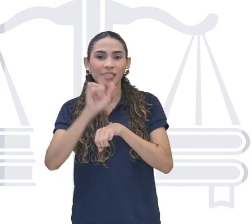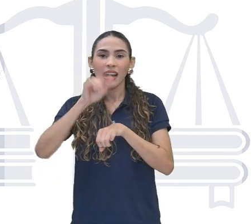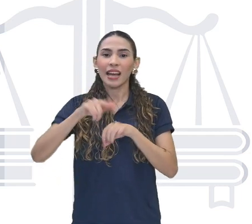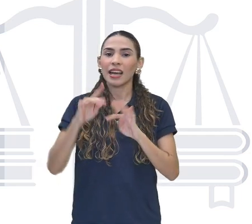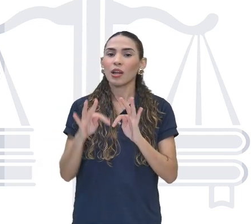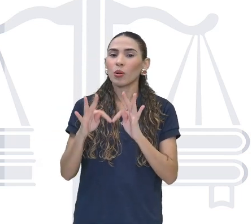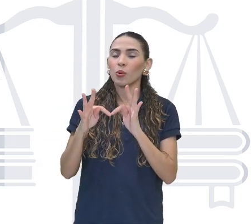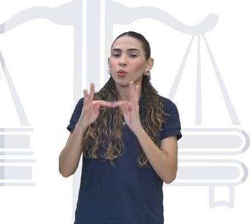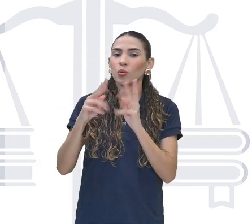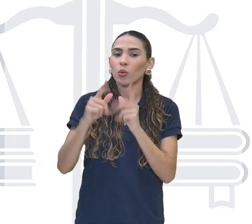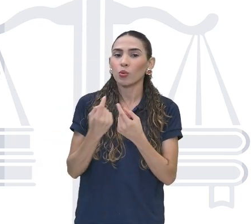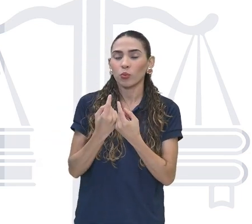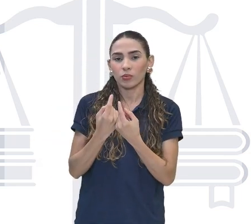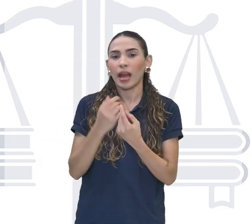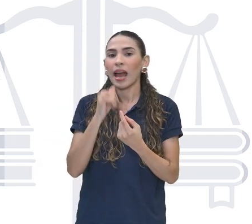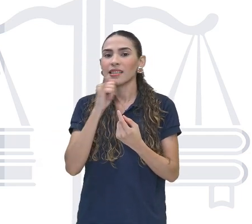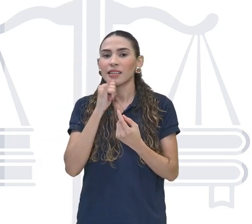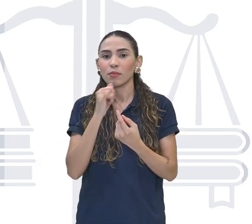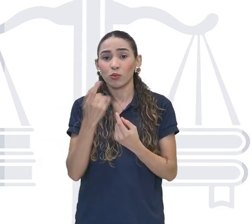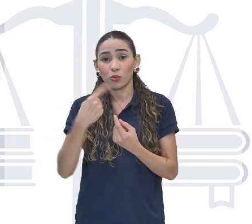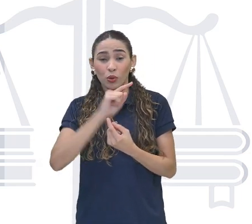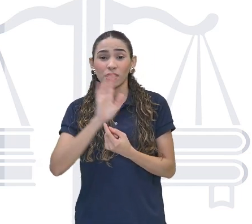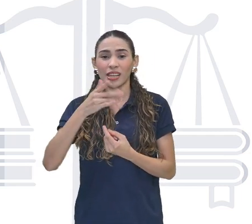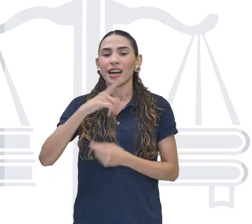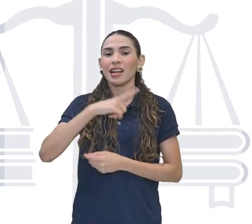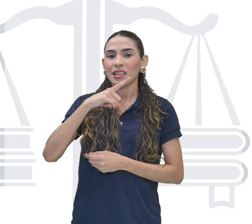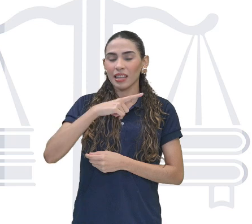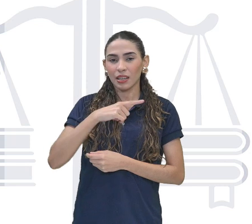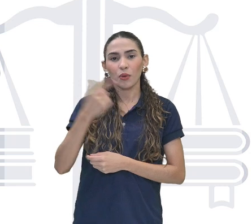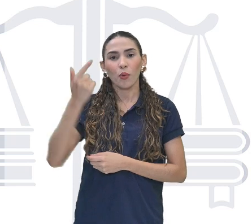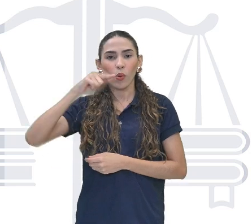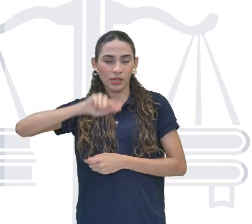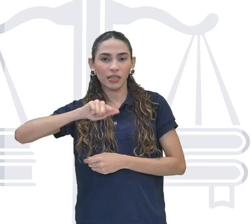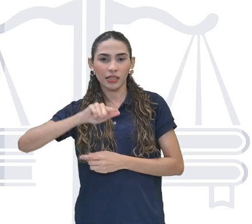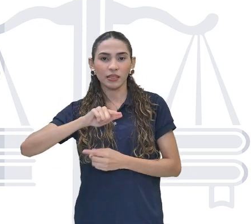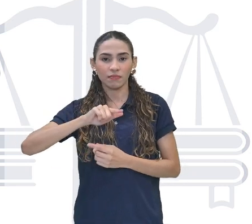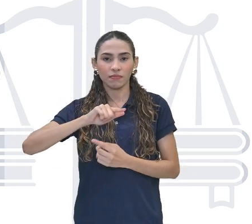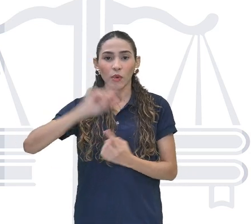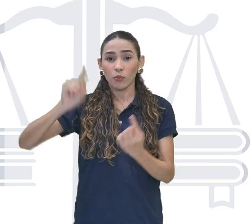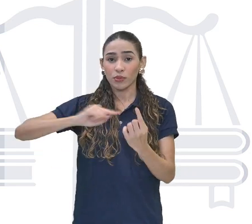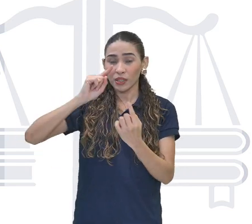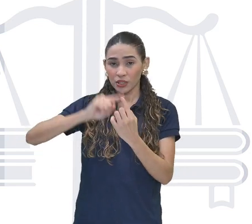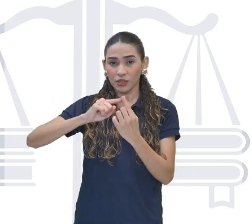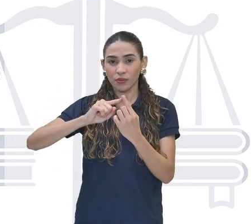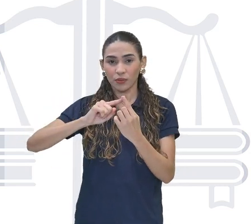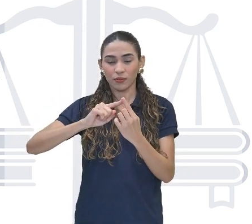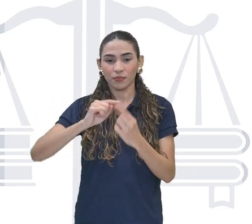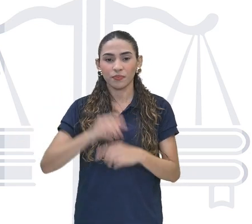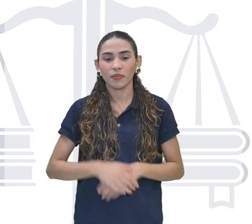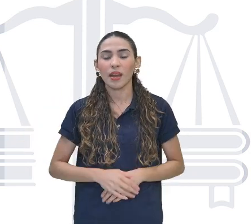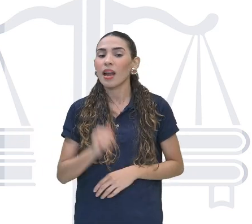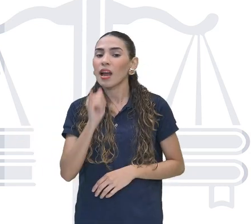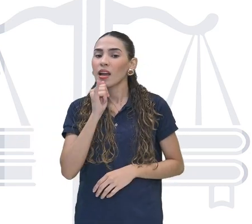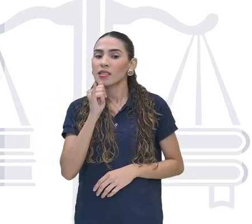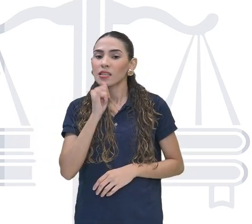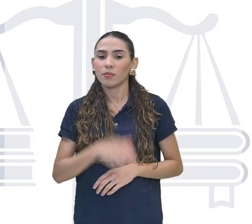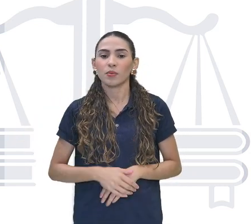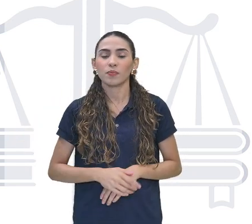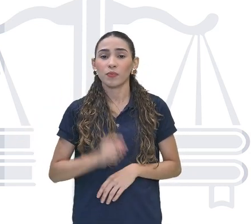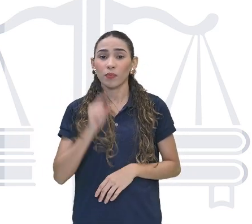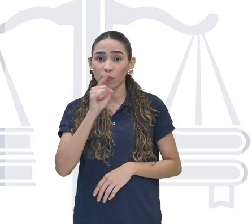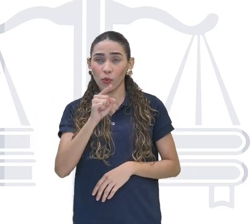outros comportamentos que a gente possui para poder alcançar o objetivo de uma tarefa. Por exemplo, quando você